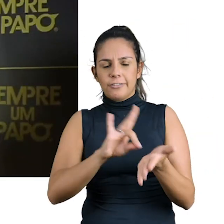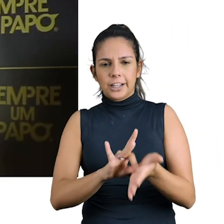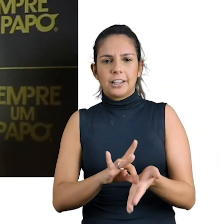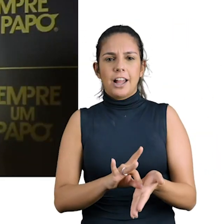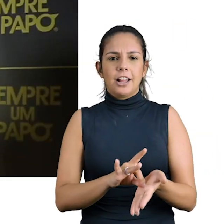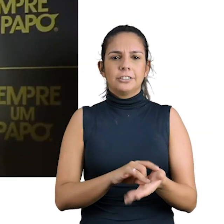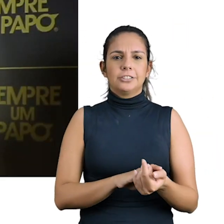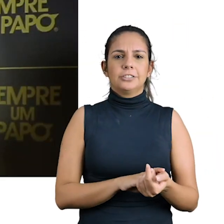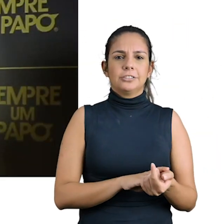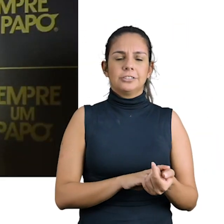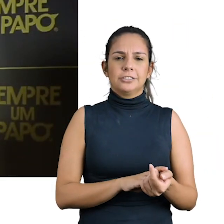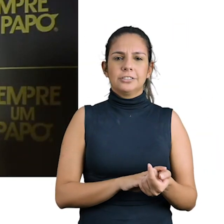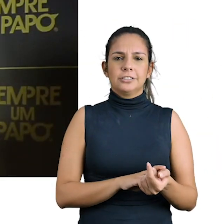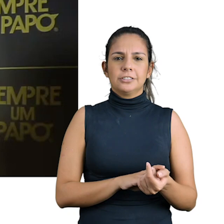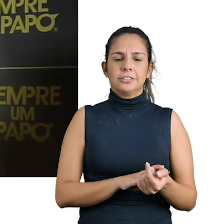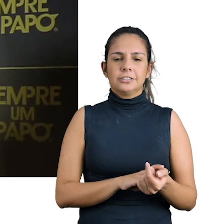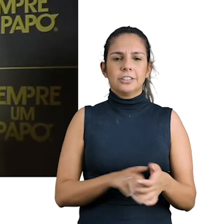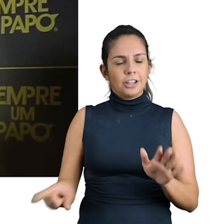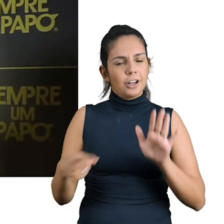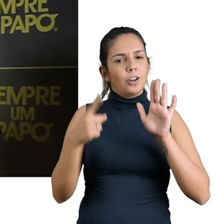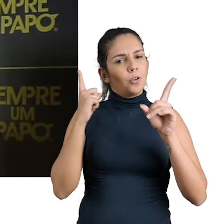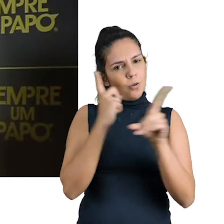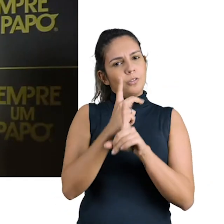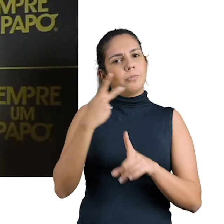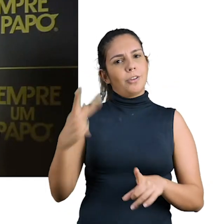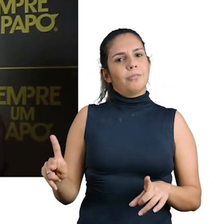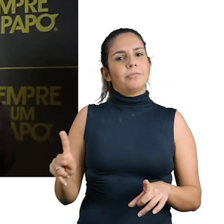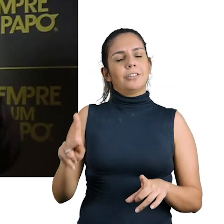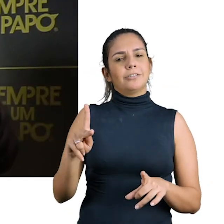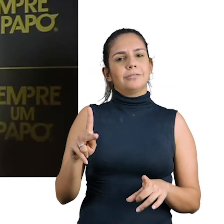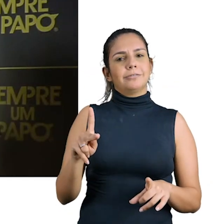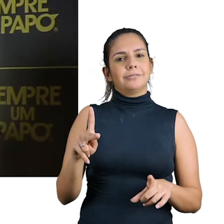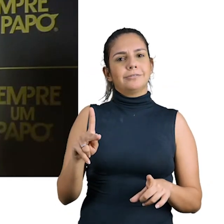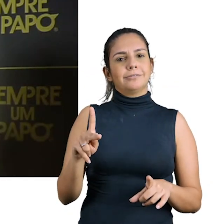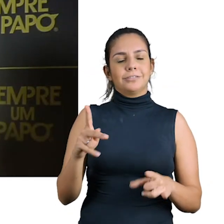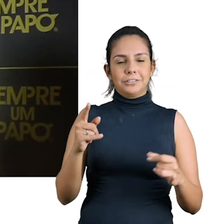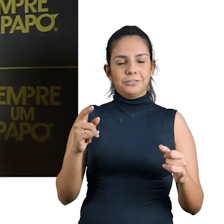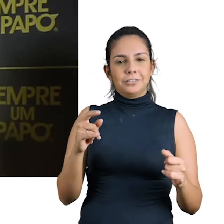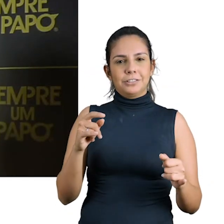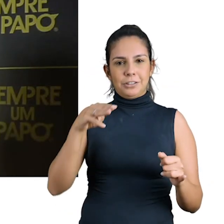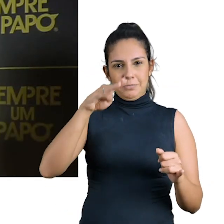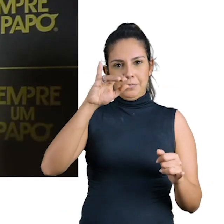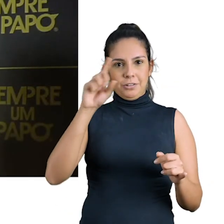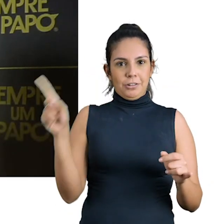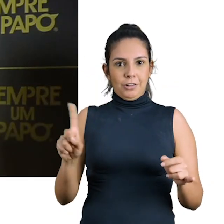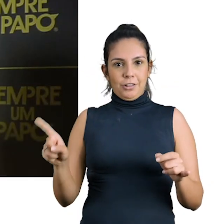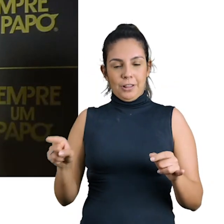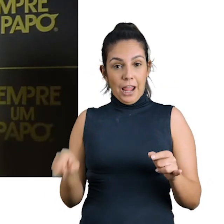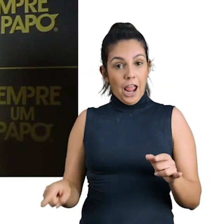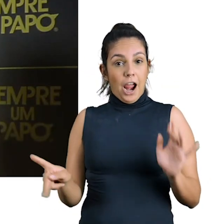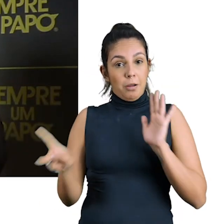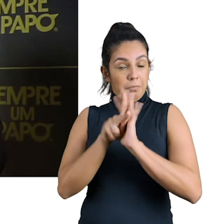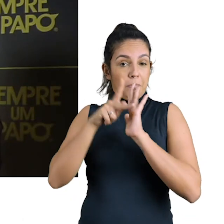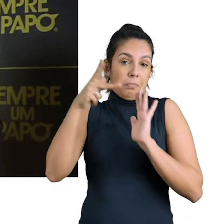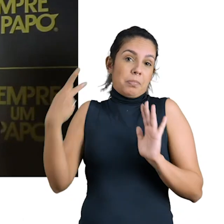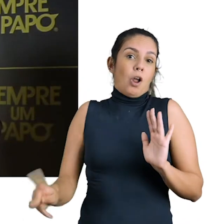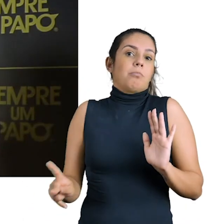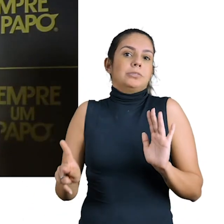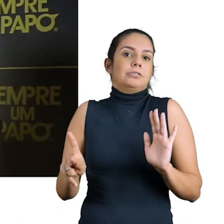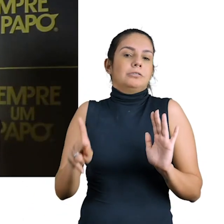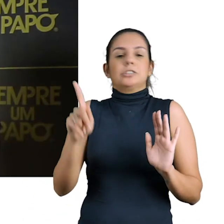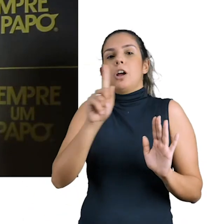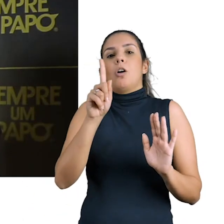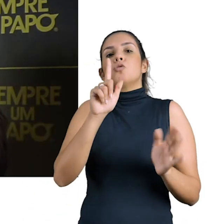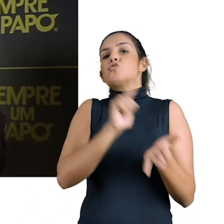os fatos do cotidiano. E ela encontrou a própria mídia, isso é que é mais legal. Não precisou